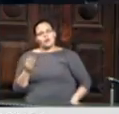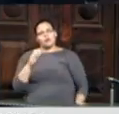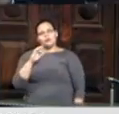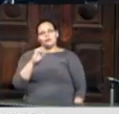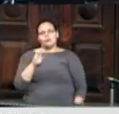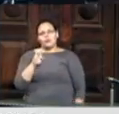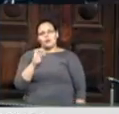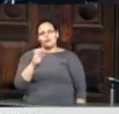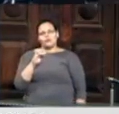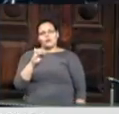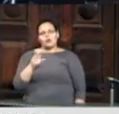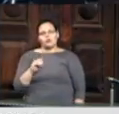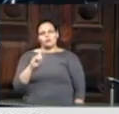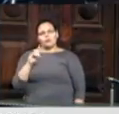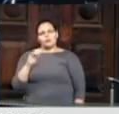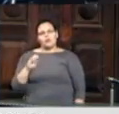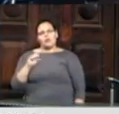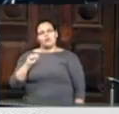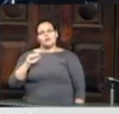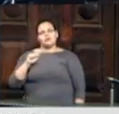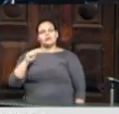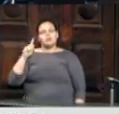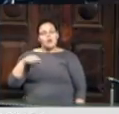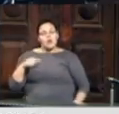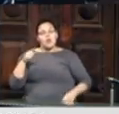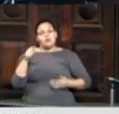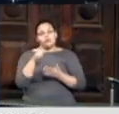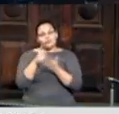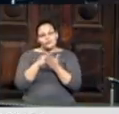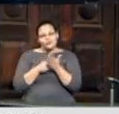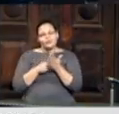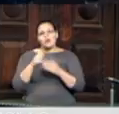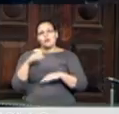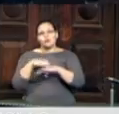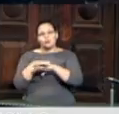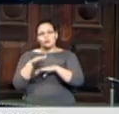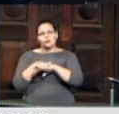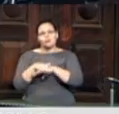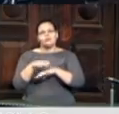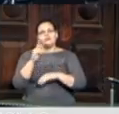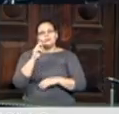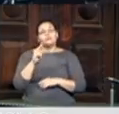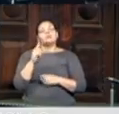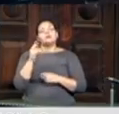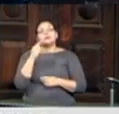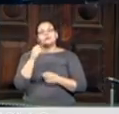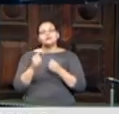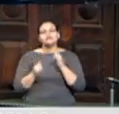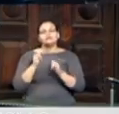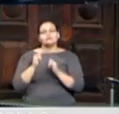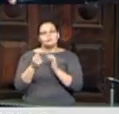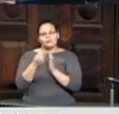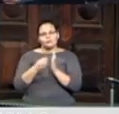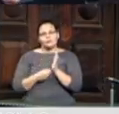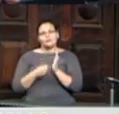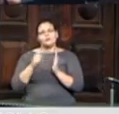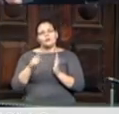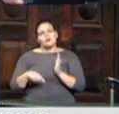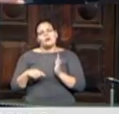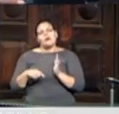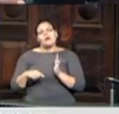Morro Caradicão, ele escrevia à noite o que viu, relatando como historiador e